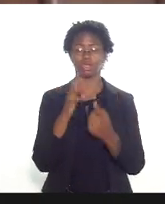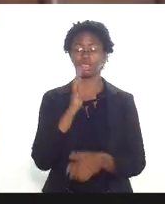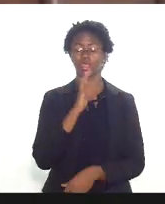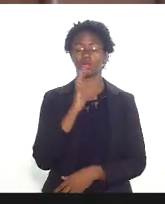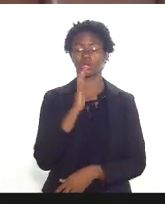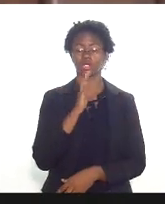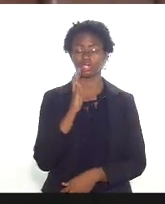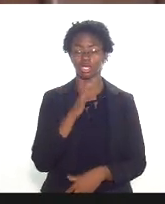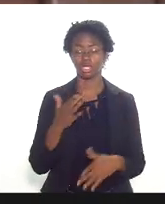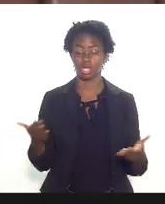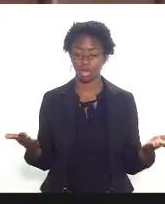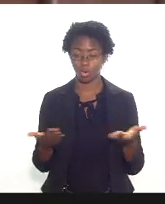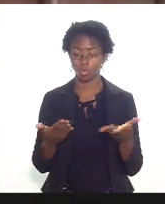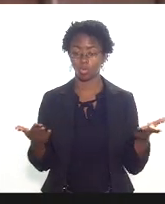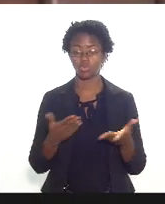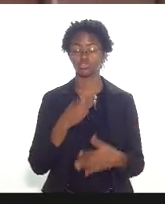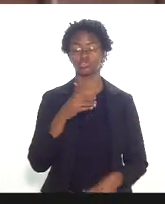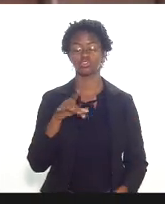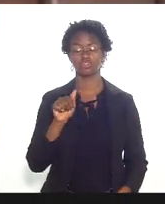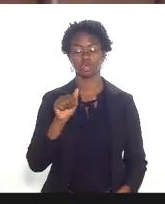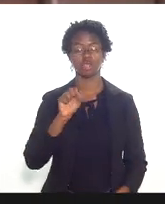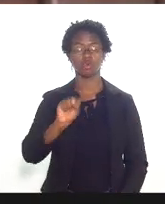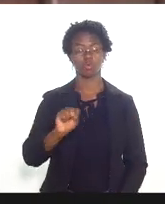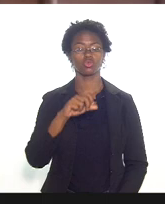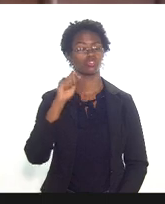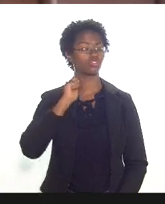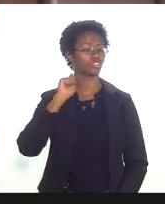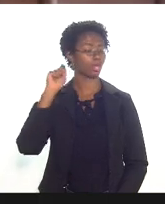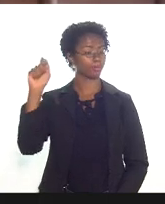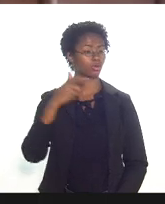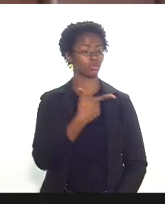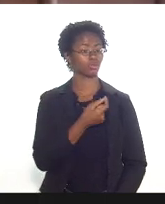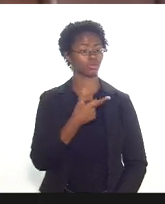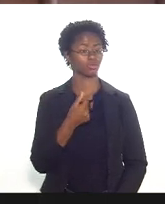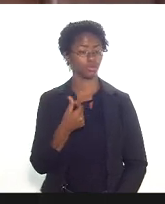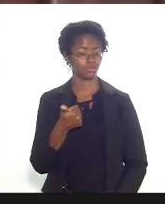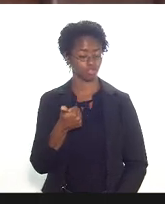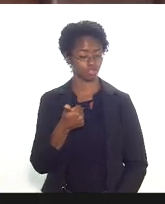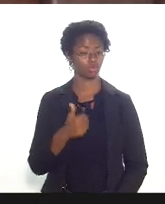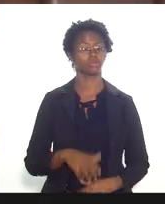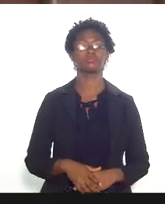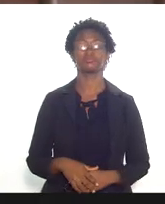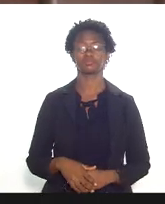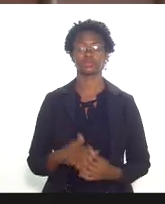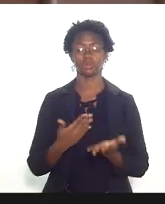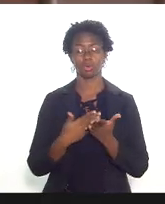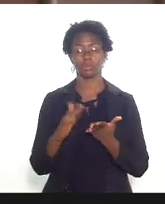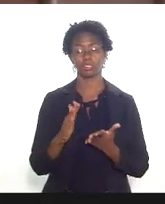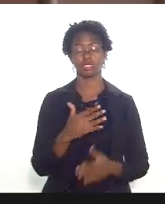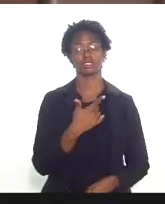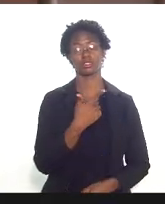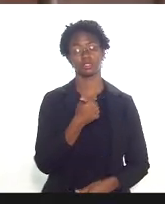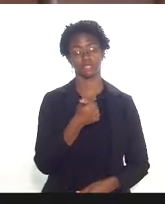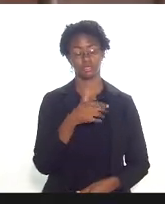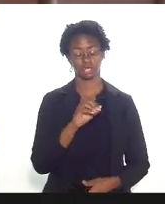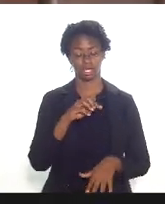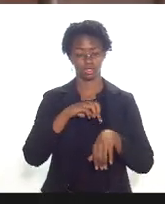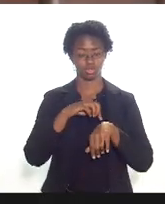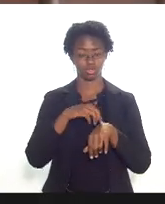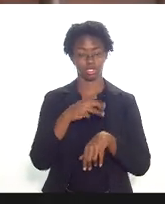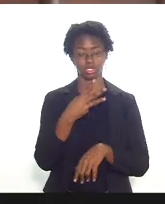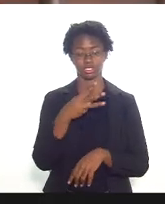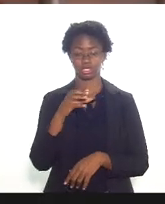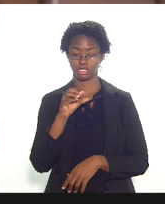realizada no dia 8 de abril de 2021, hoje, iniciando às 10 horas e 30 minutos,